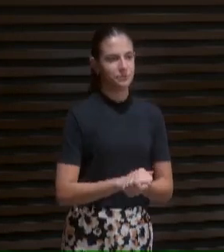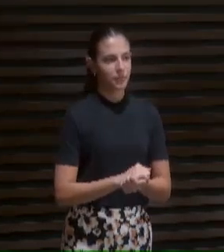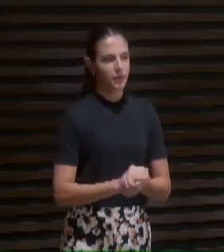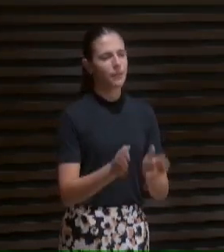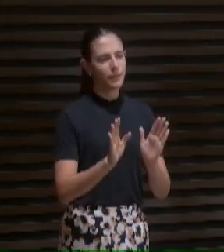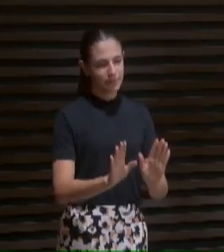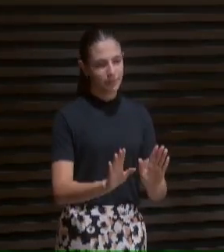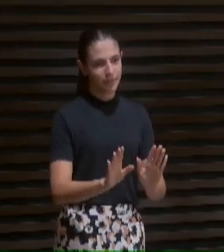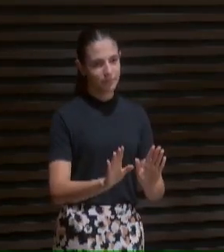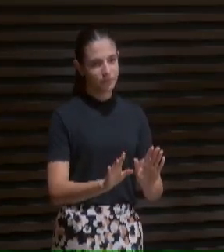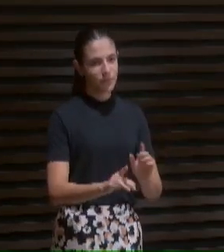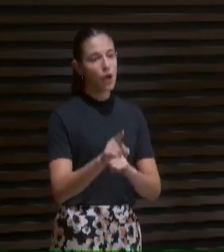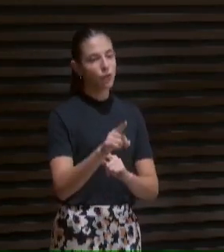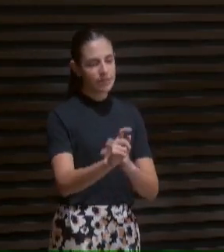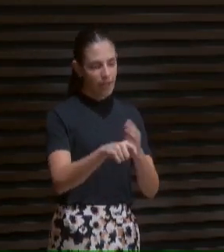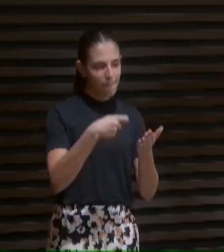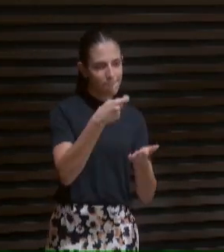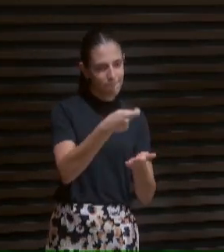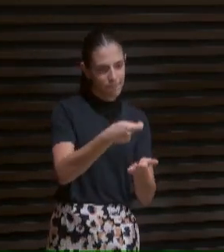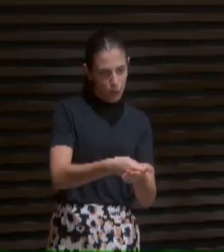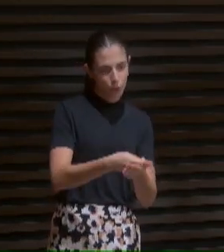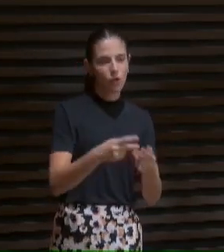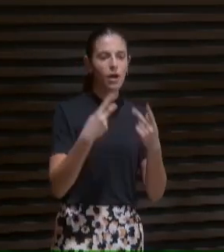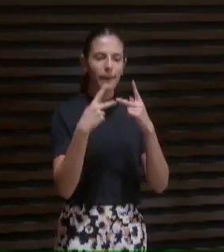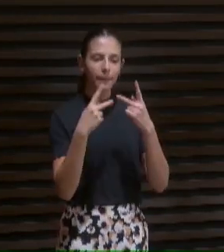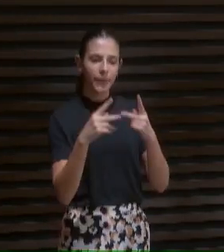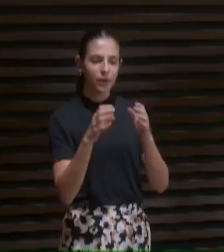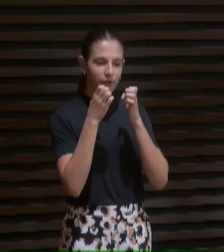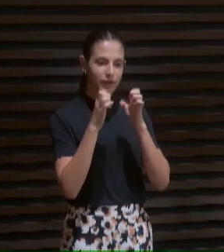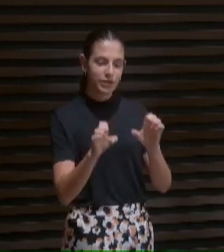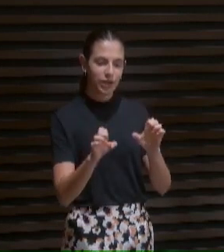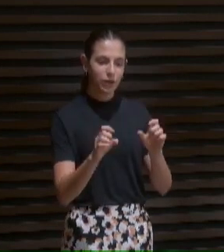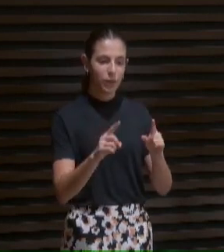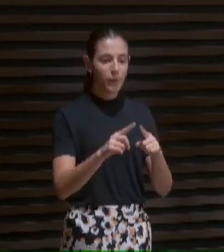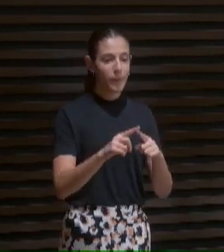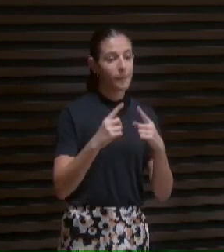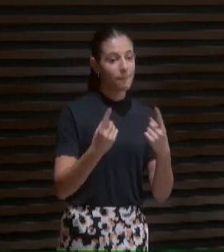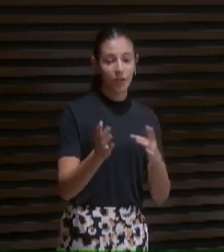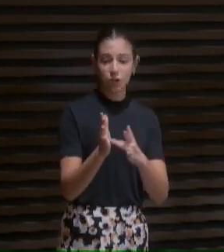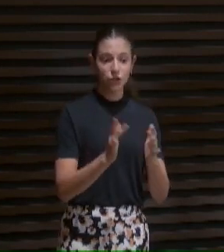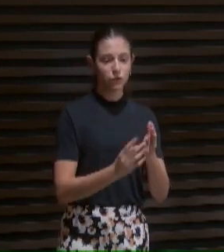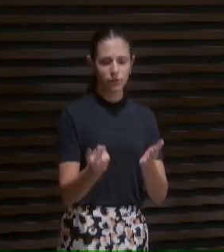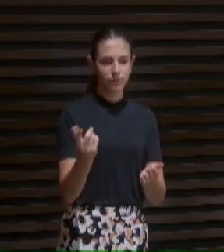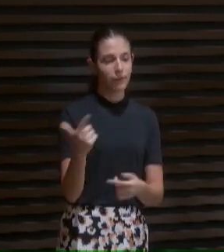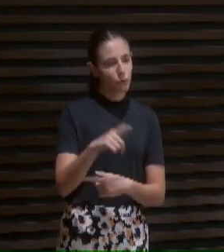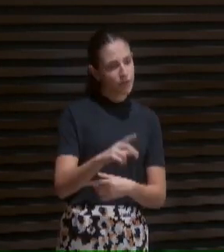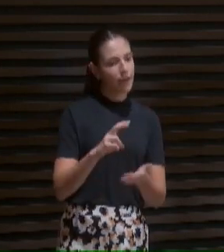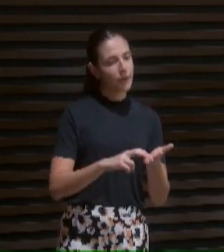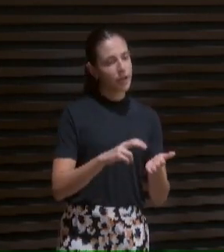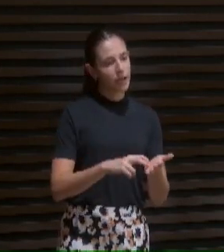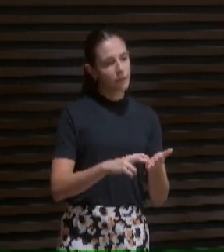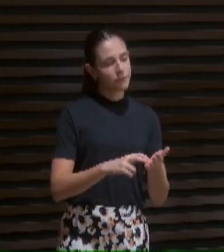Você paga a conta, prega o Evangelho, mas ele vai voltar amanhã, exatamente, por isso que eu não sei se ele